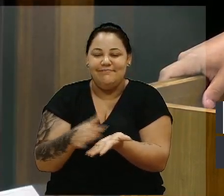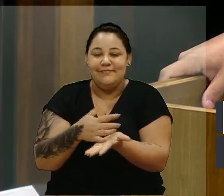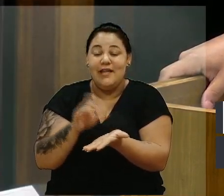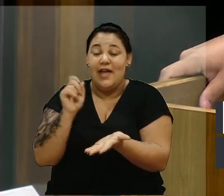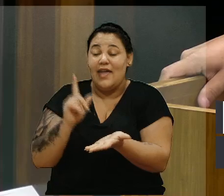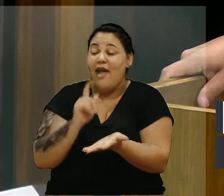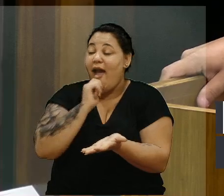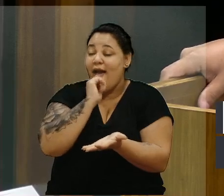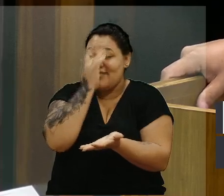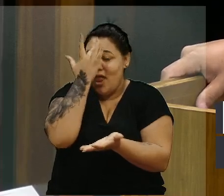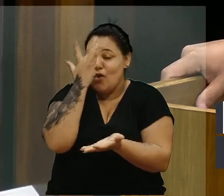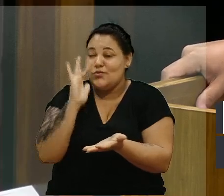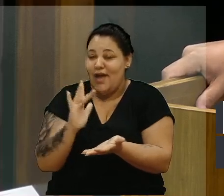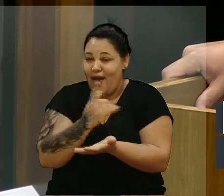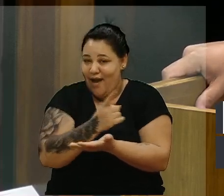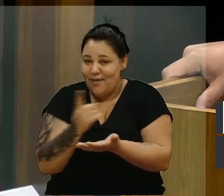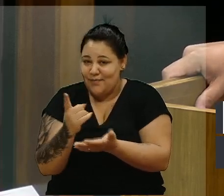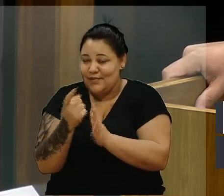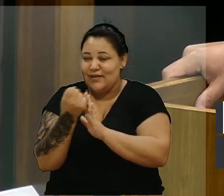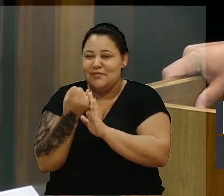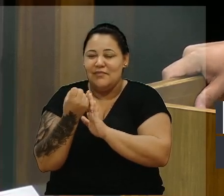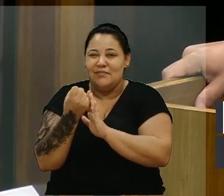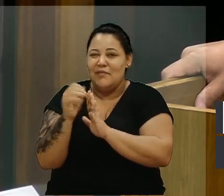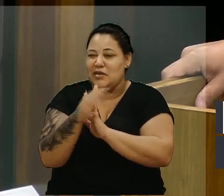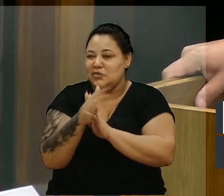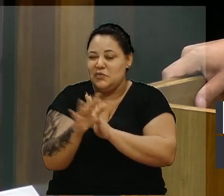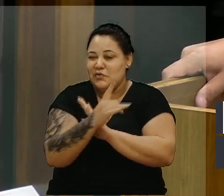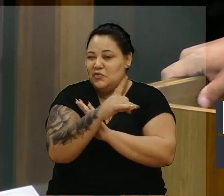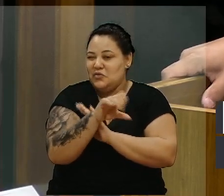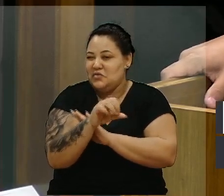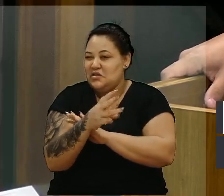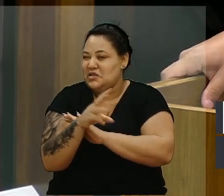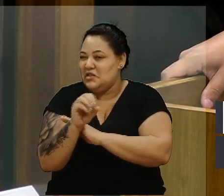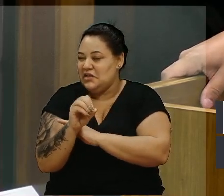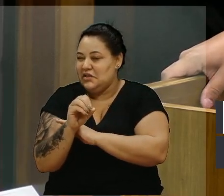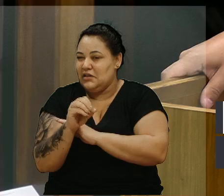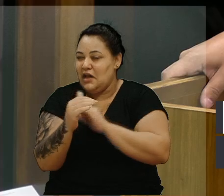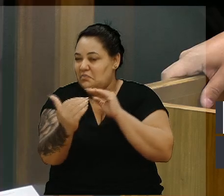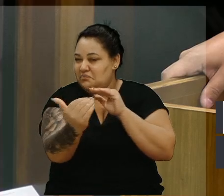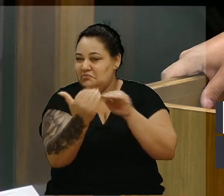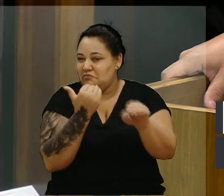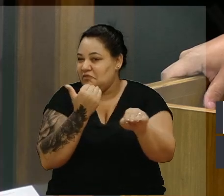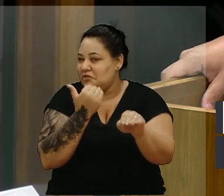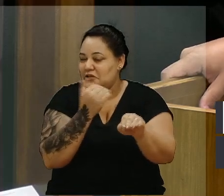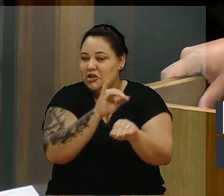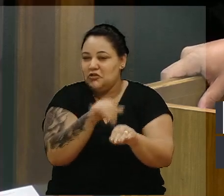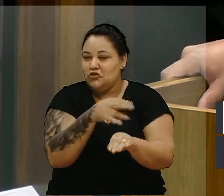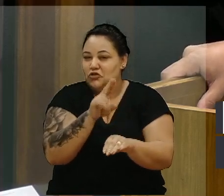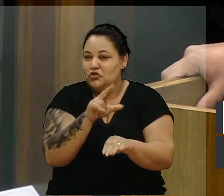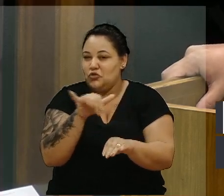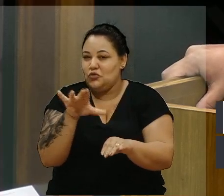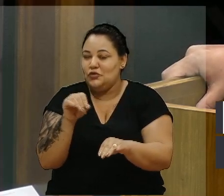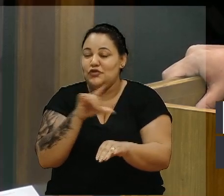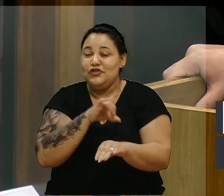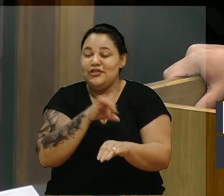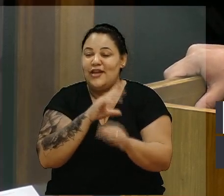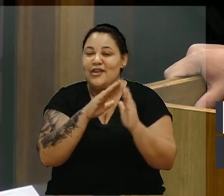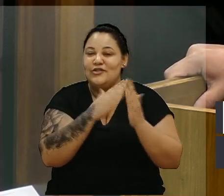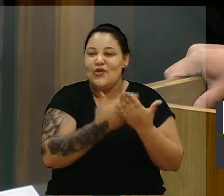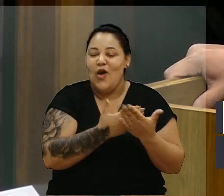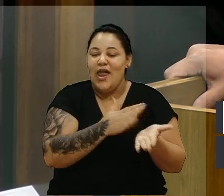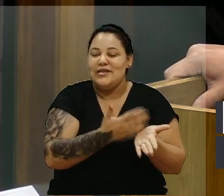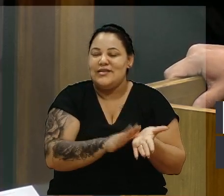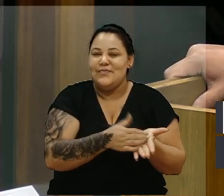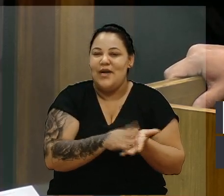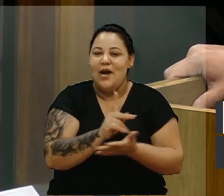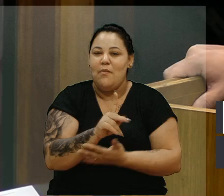década de 30, na Avenida Júlio de Castilhos, nós tínhamos já a Escola de Samba Protegidos da Princesa.